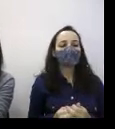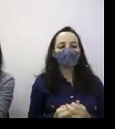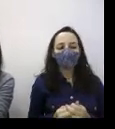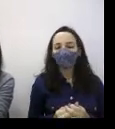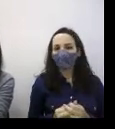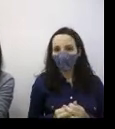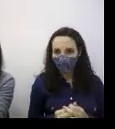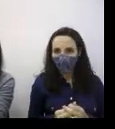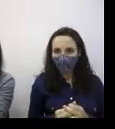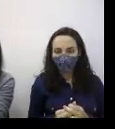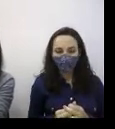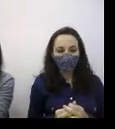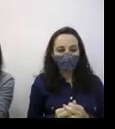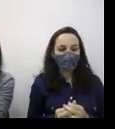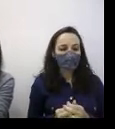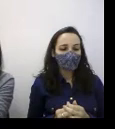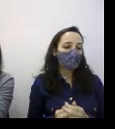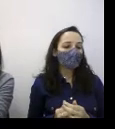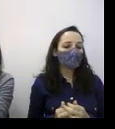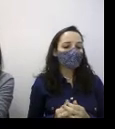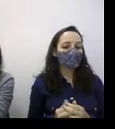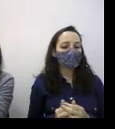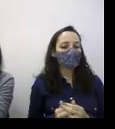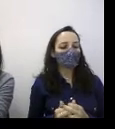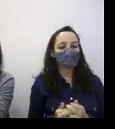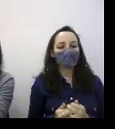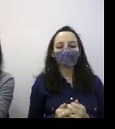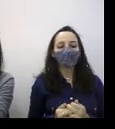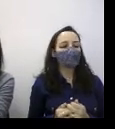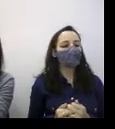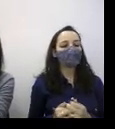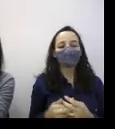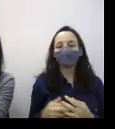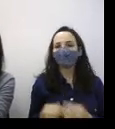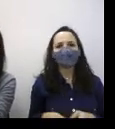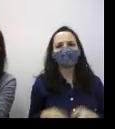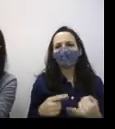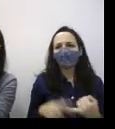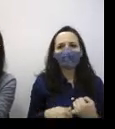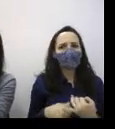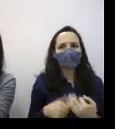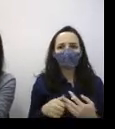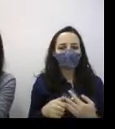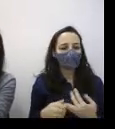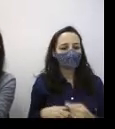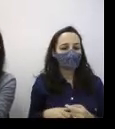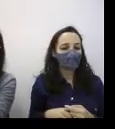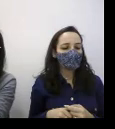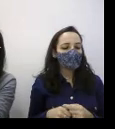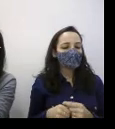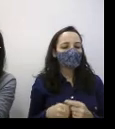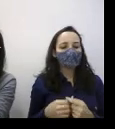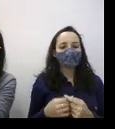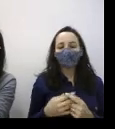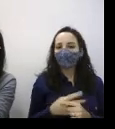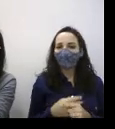mas também tem o seu benefício. Por quê? É a tristeza que te avisa que há algo na sua vida, real ou